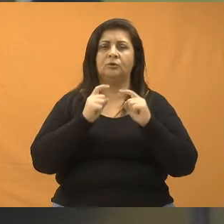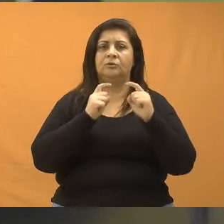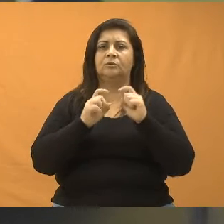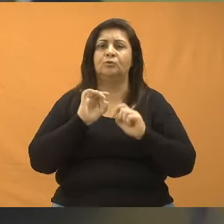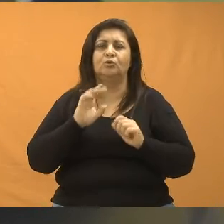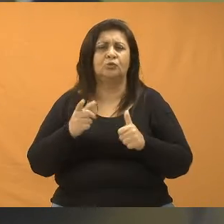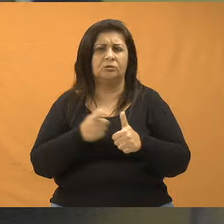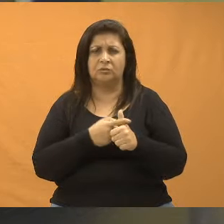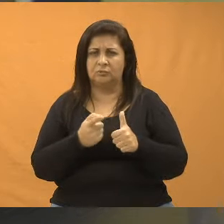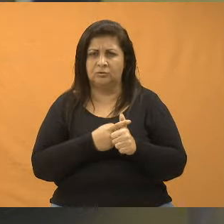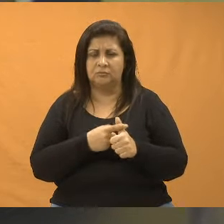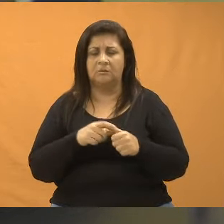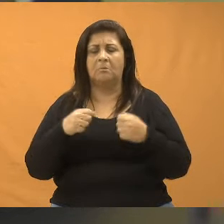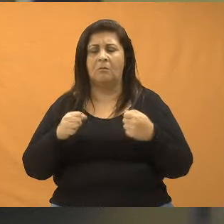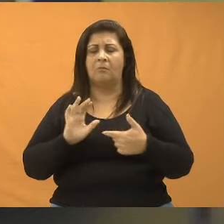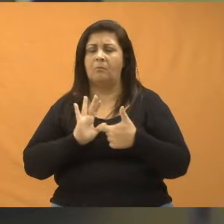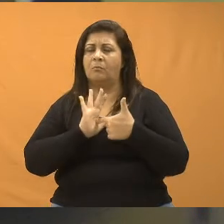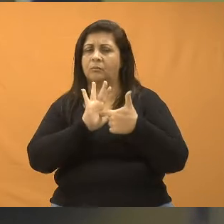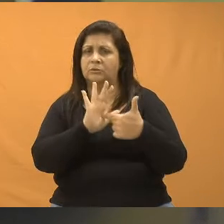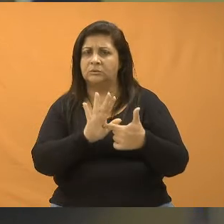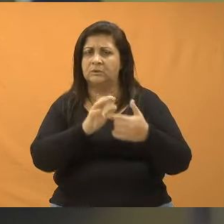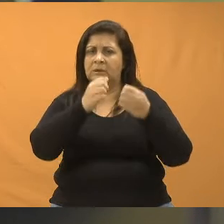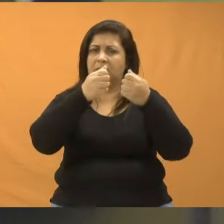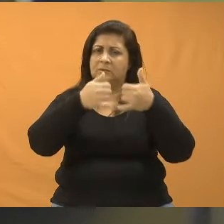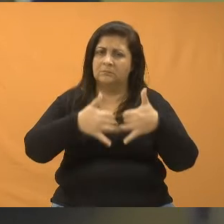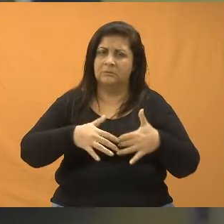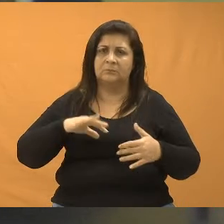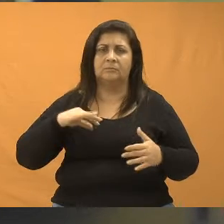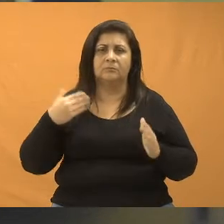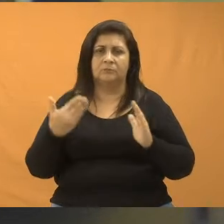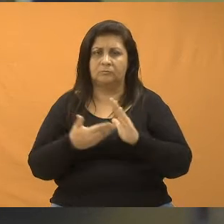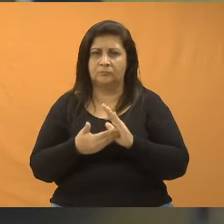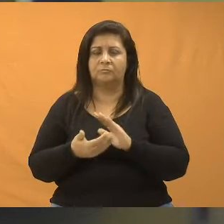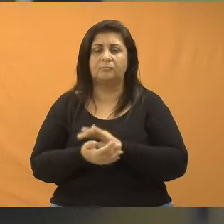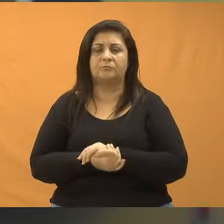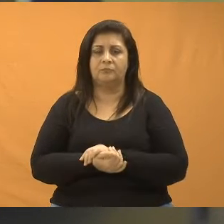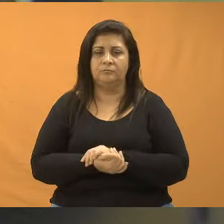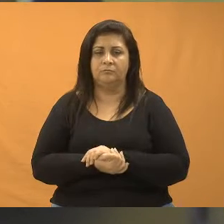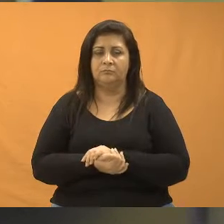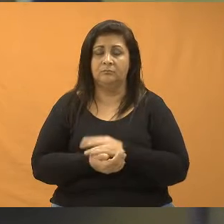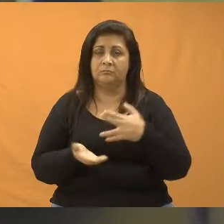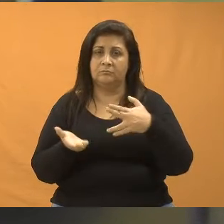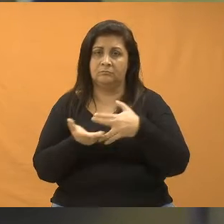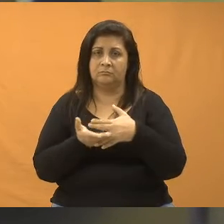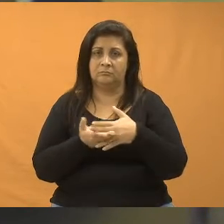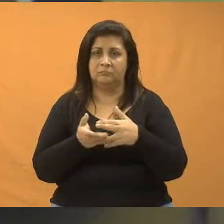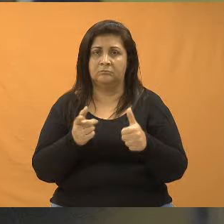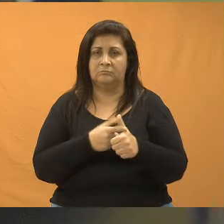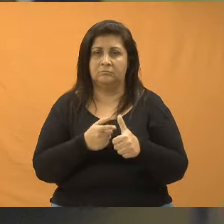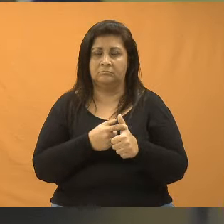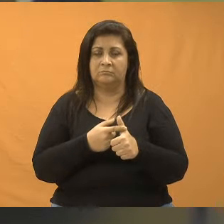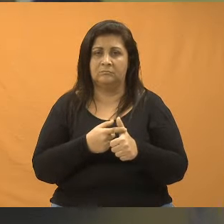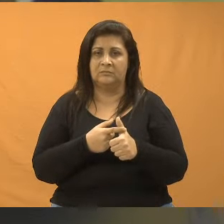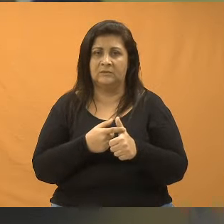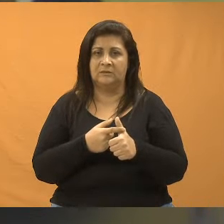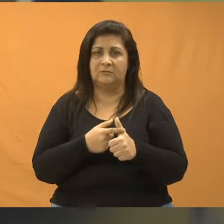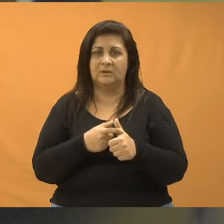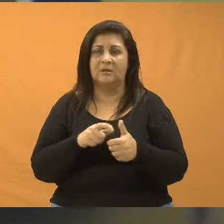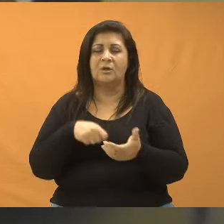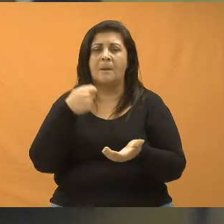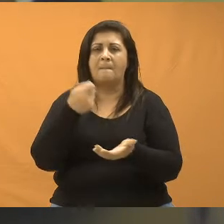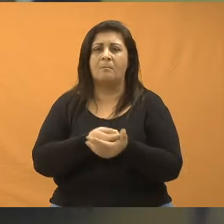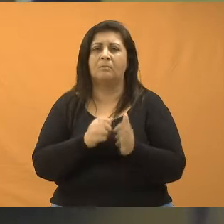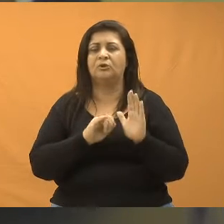mostrar, né, grande parte da dívida. Metade das dívidas da Santa Casa é com fisco, né,